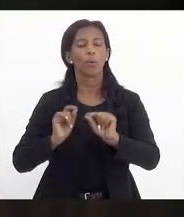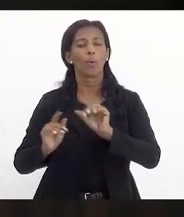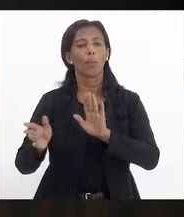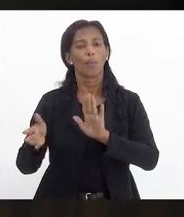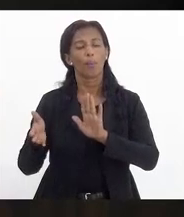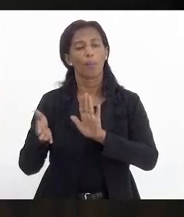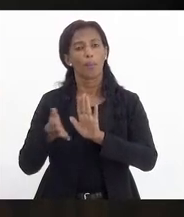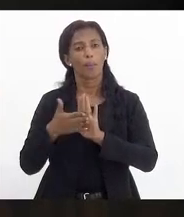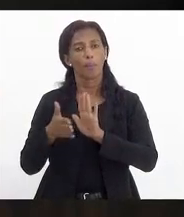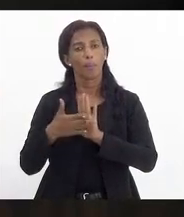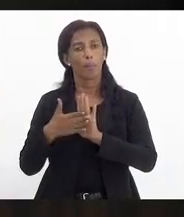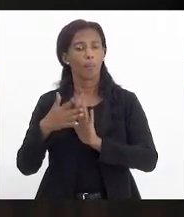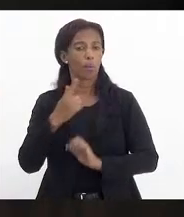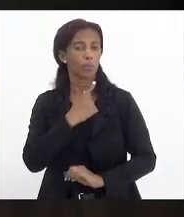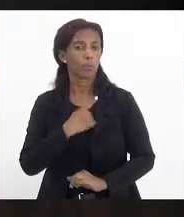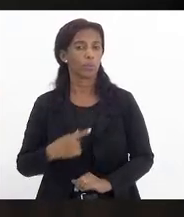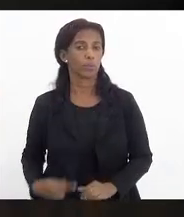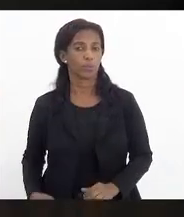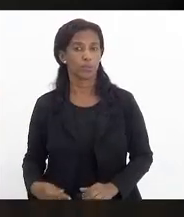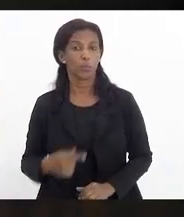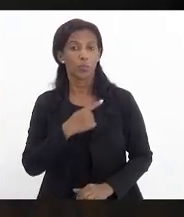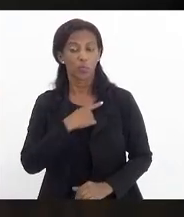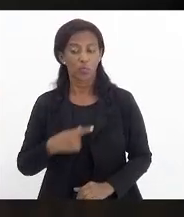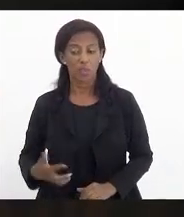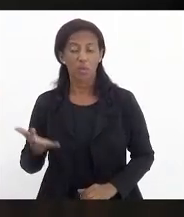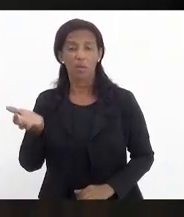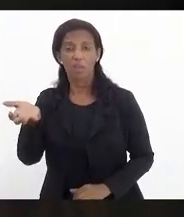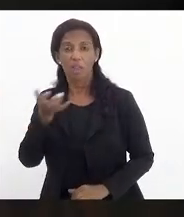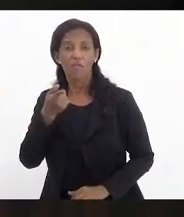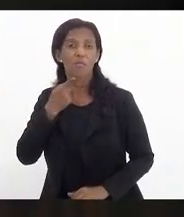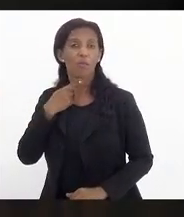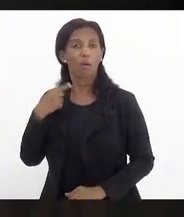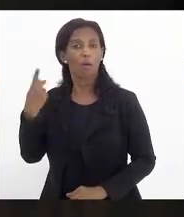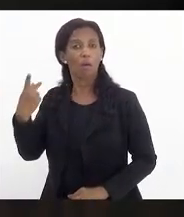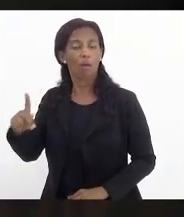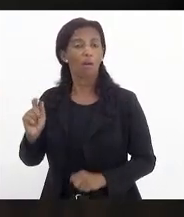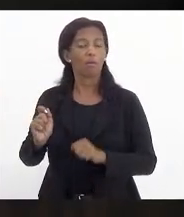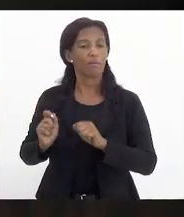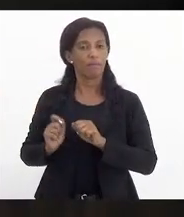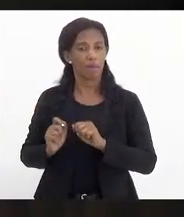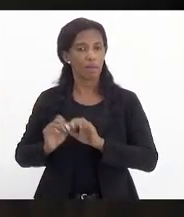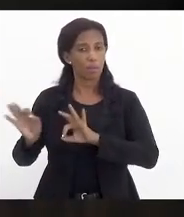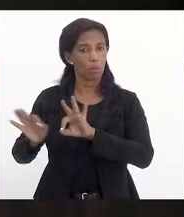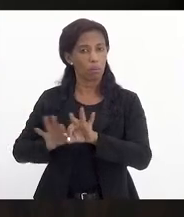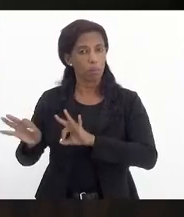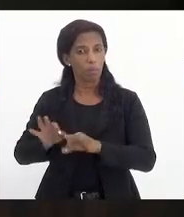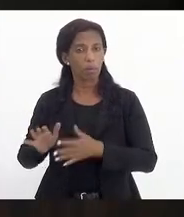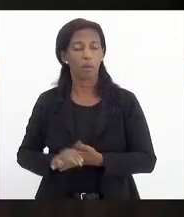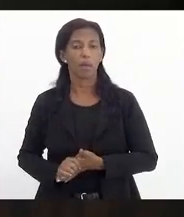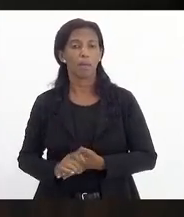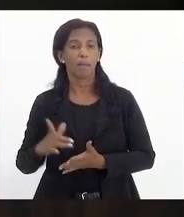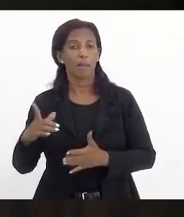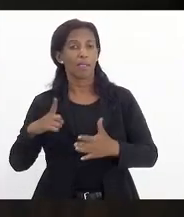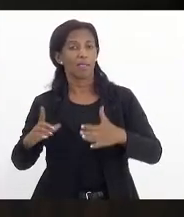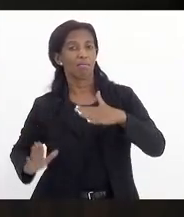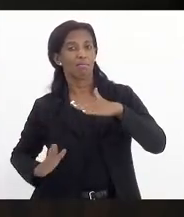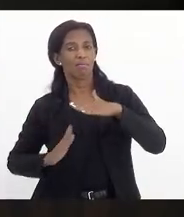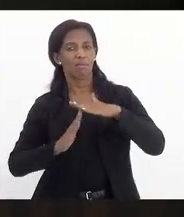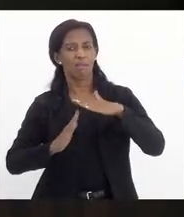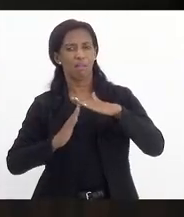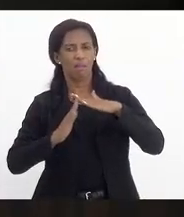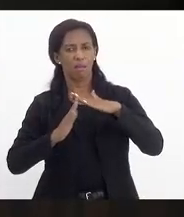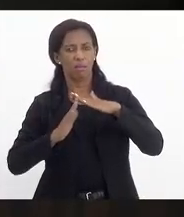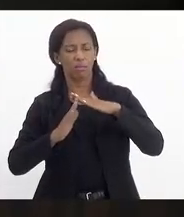próprio governo, porque o governador quer fazer mas tem a questão do teto, da